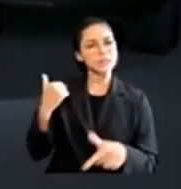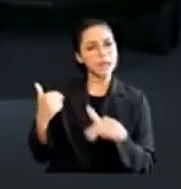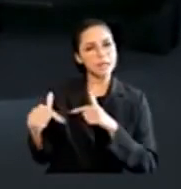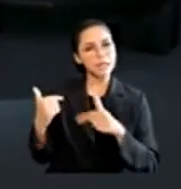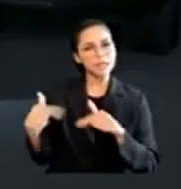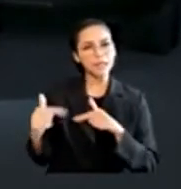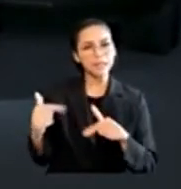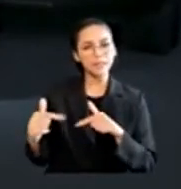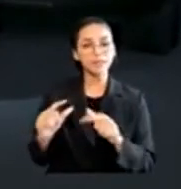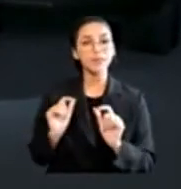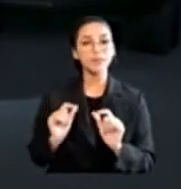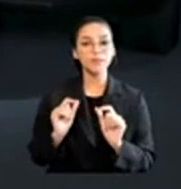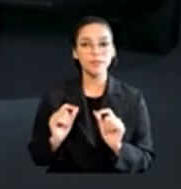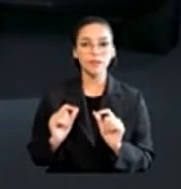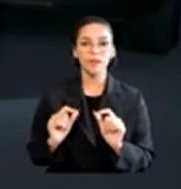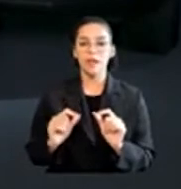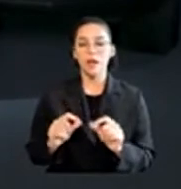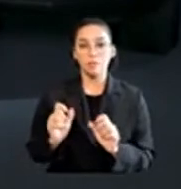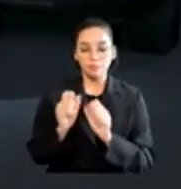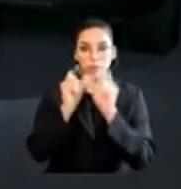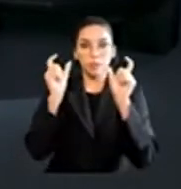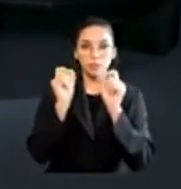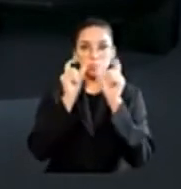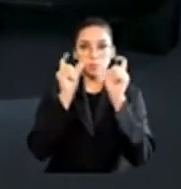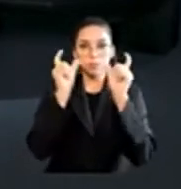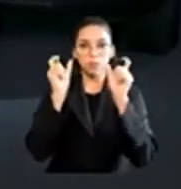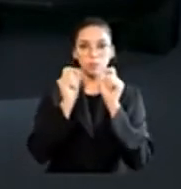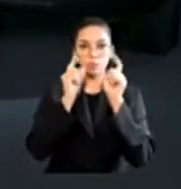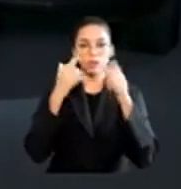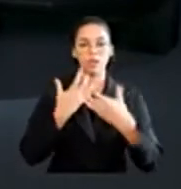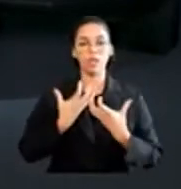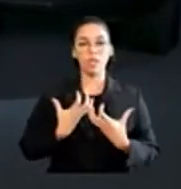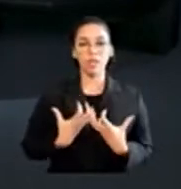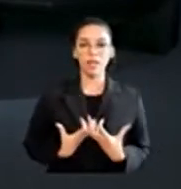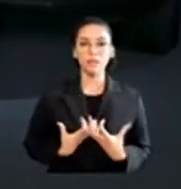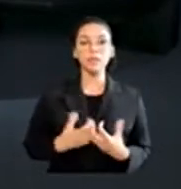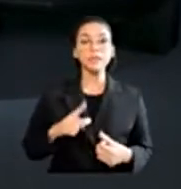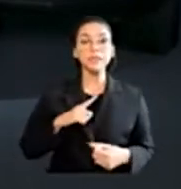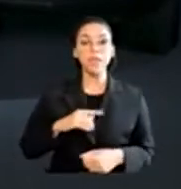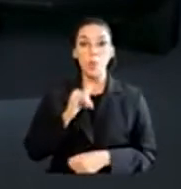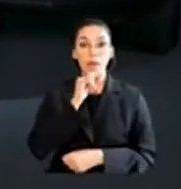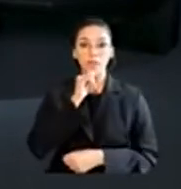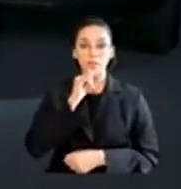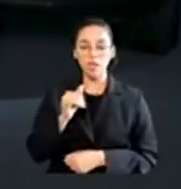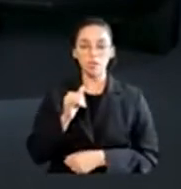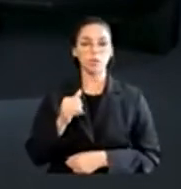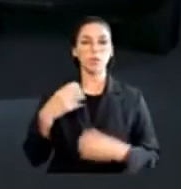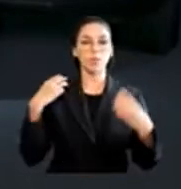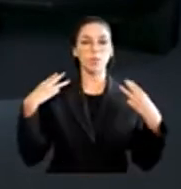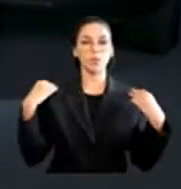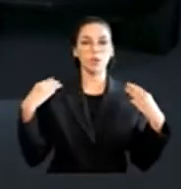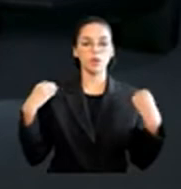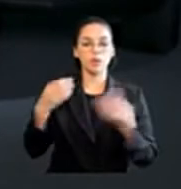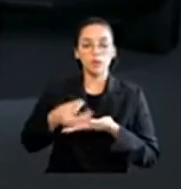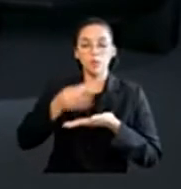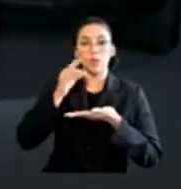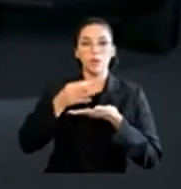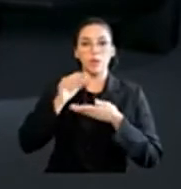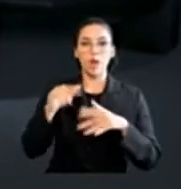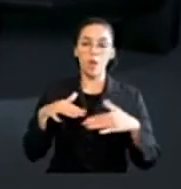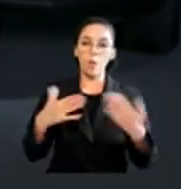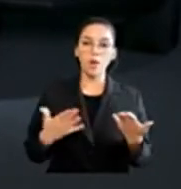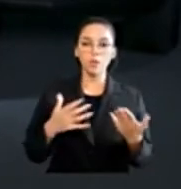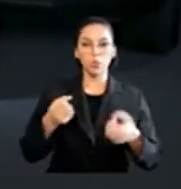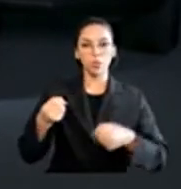o alerta de fadiga, com um aviso no painel para o motorista tomar um café caso o Scudo esteja rodando